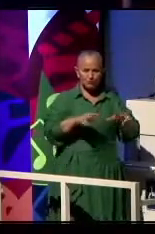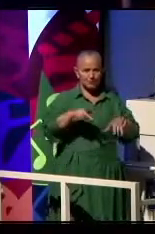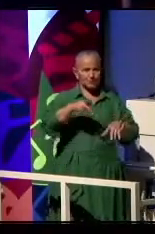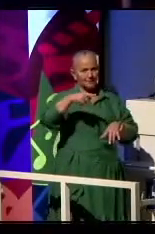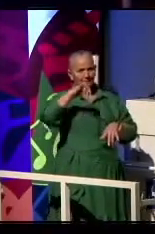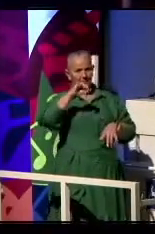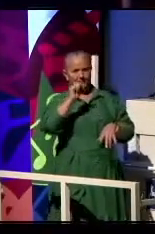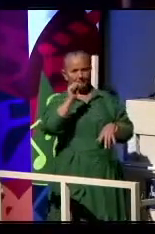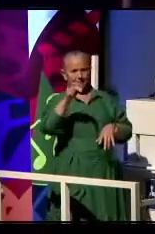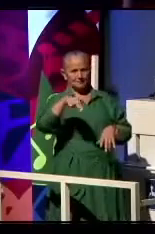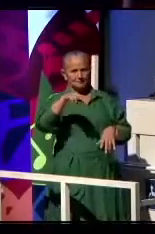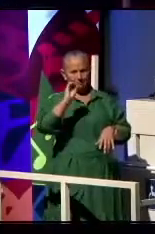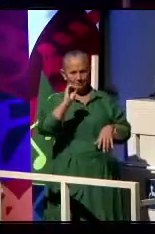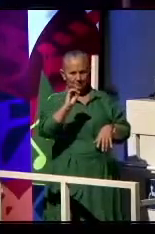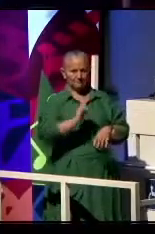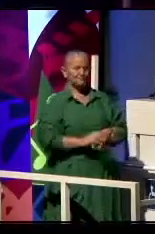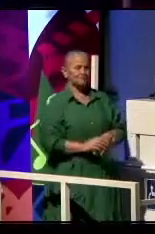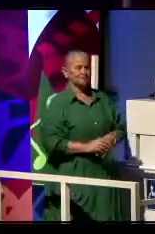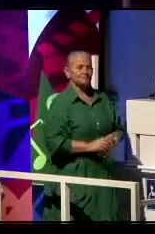Bituca. Pode passar?